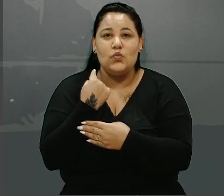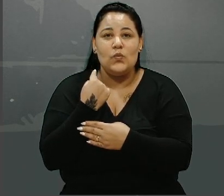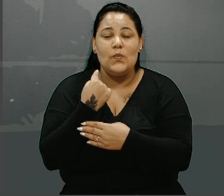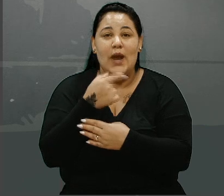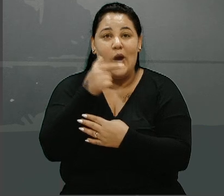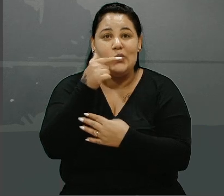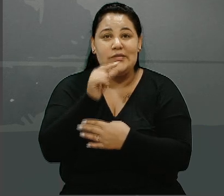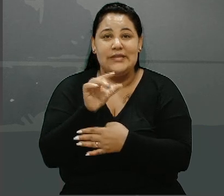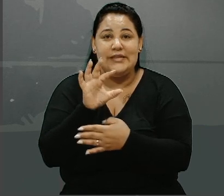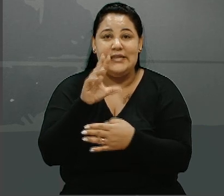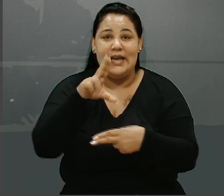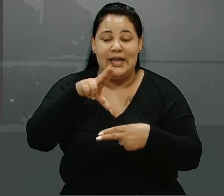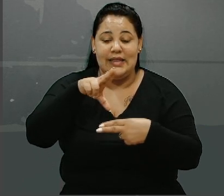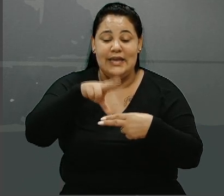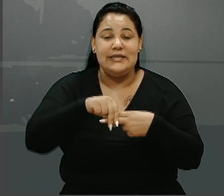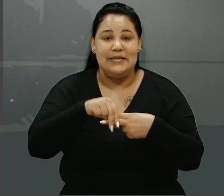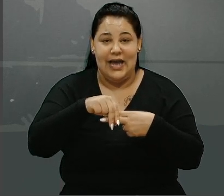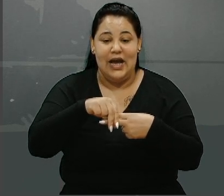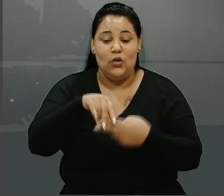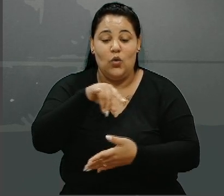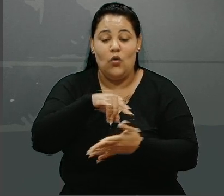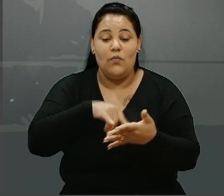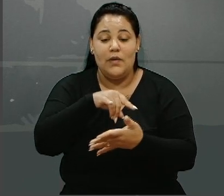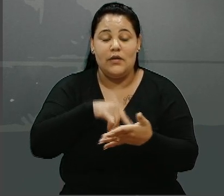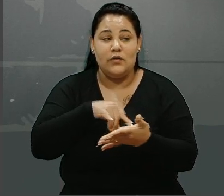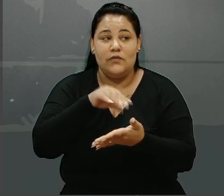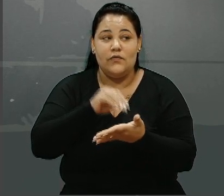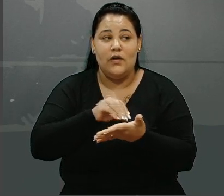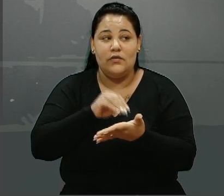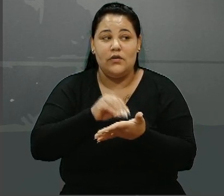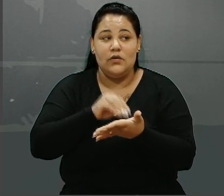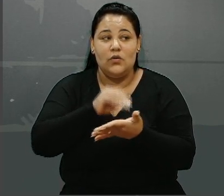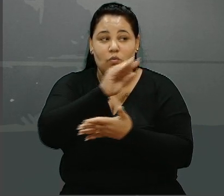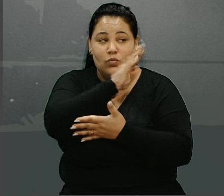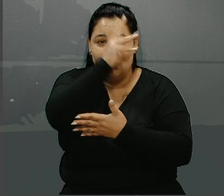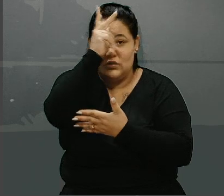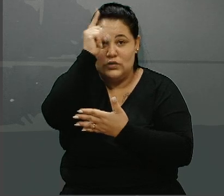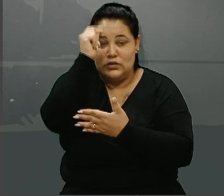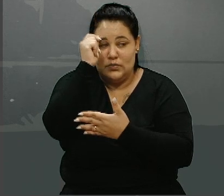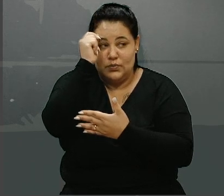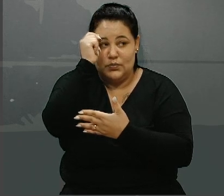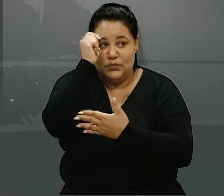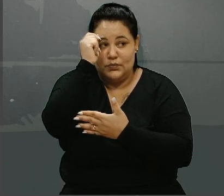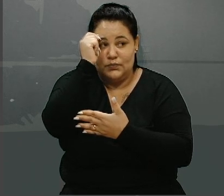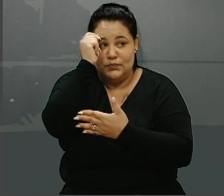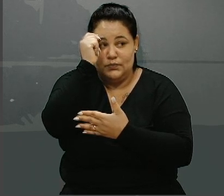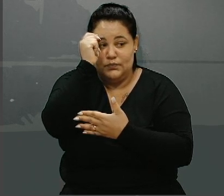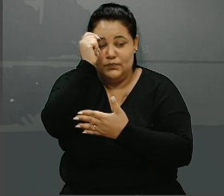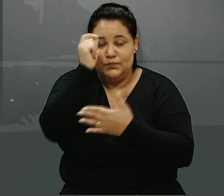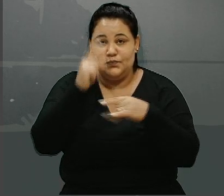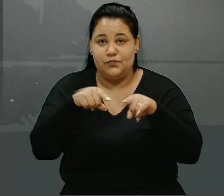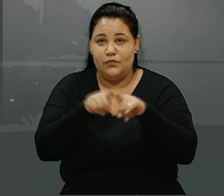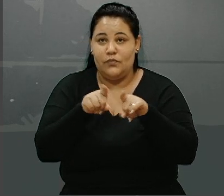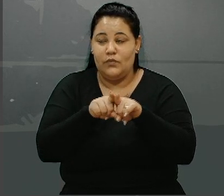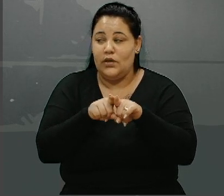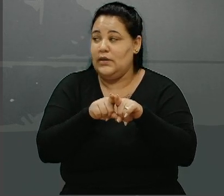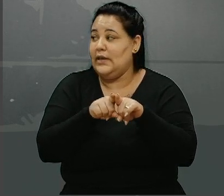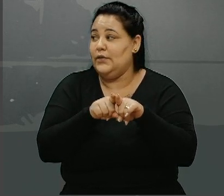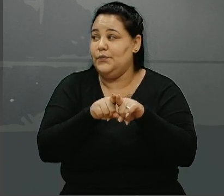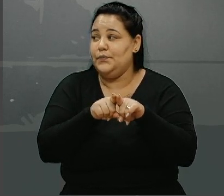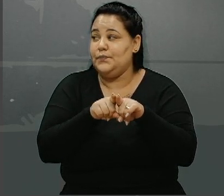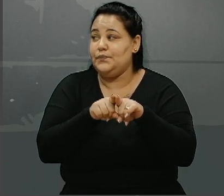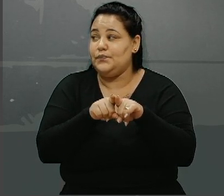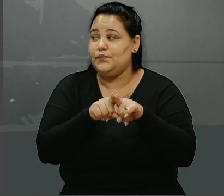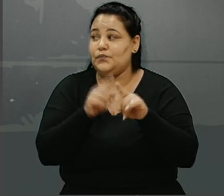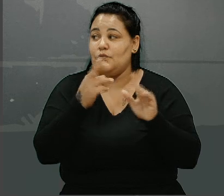anexar as documentações que faltavam, o município não fez. Isso resultou no